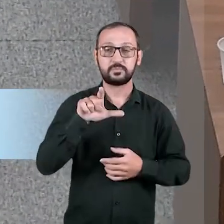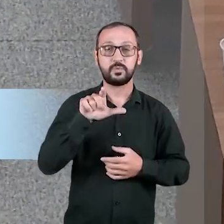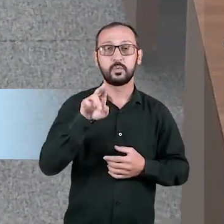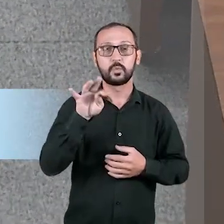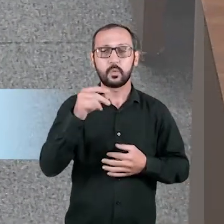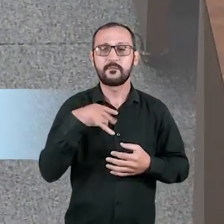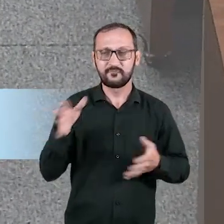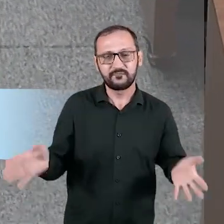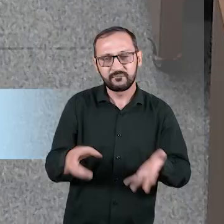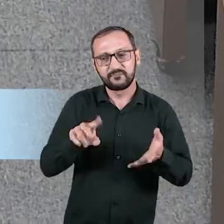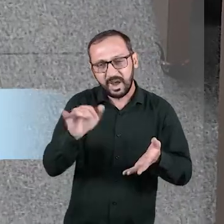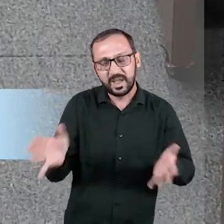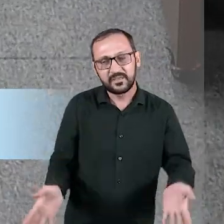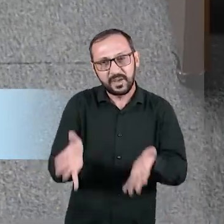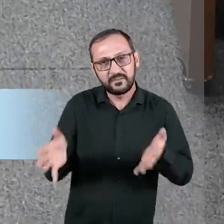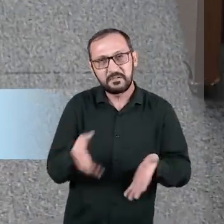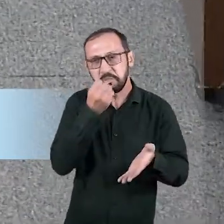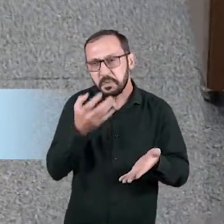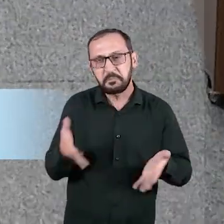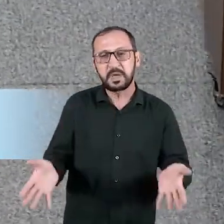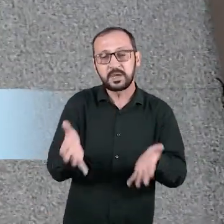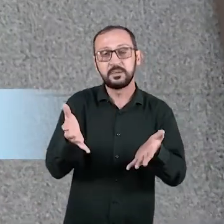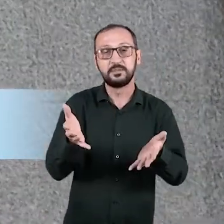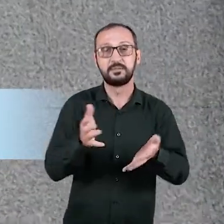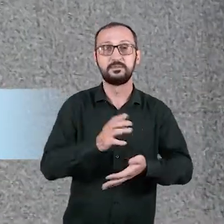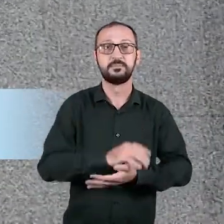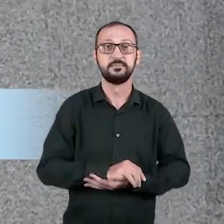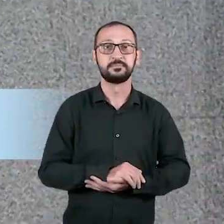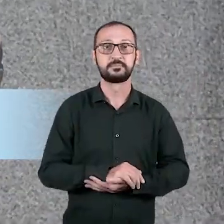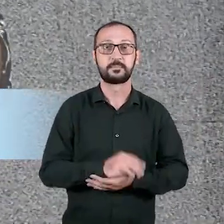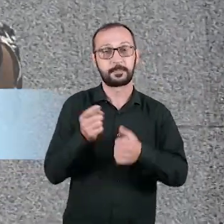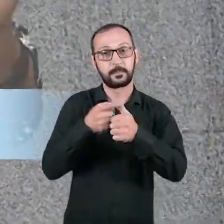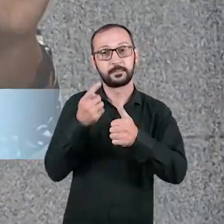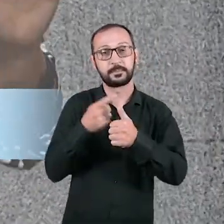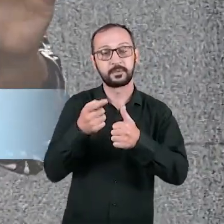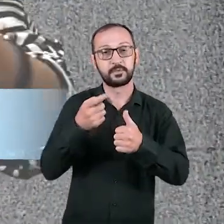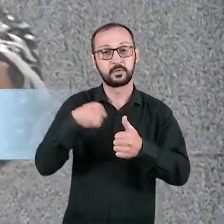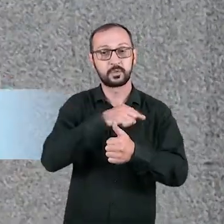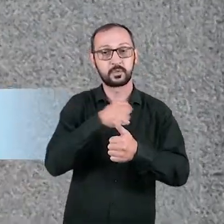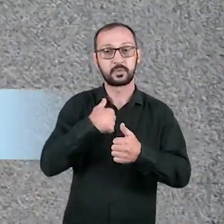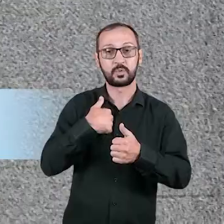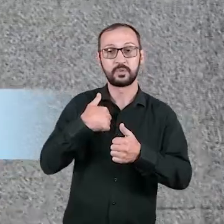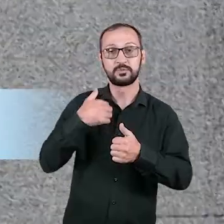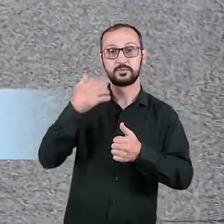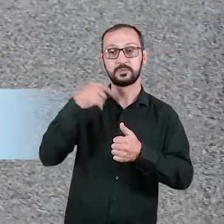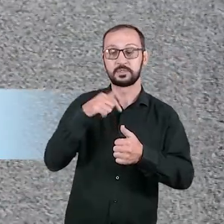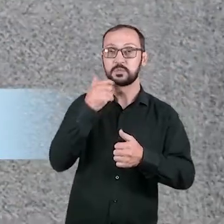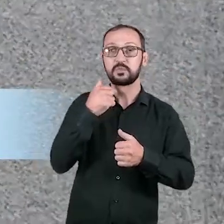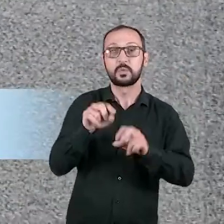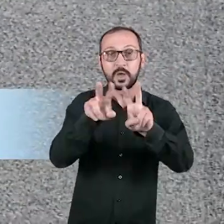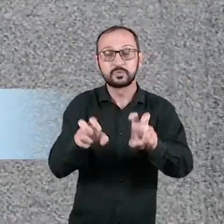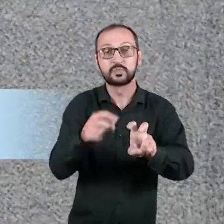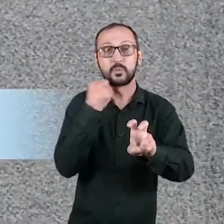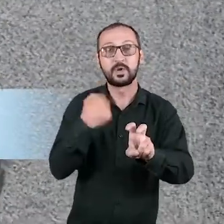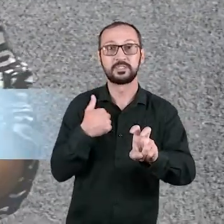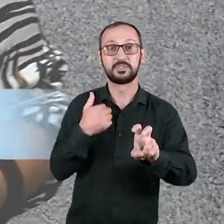assim, não, bola para frente, vamos, vai ficar tudo bem. Né? Então, essa é a primeira coisa. Nós não damos conta de mexer com a